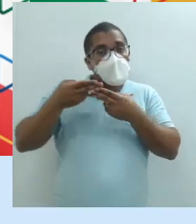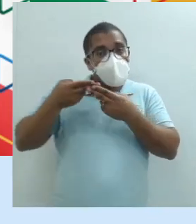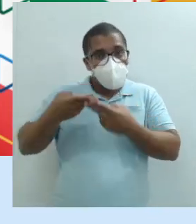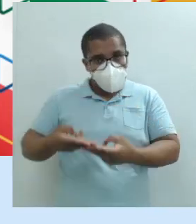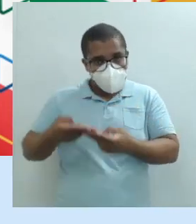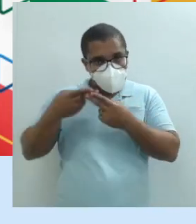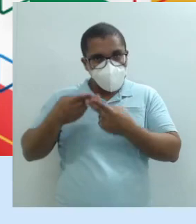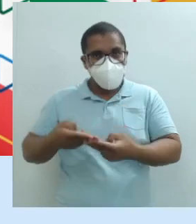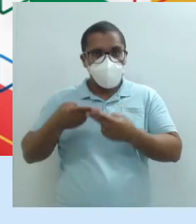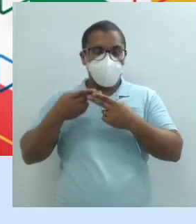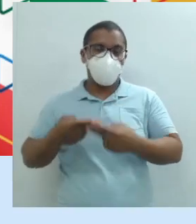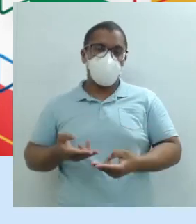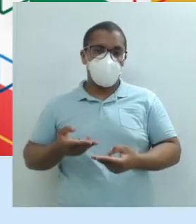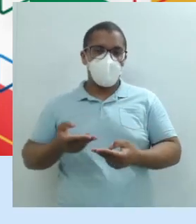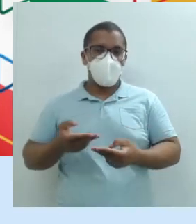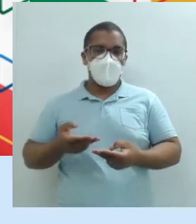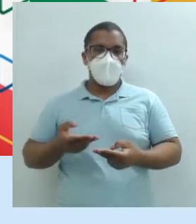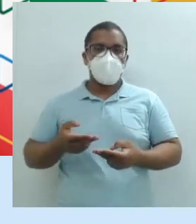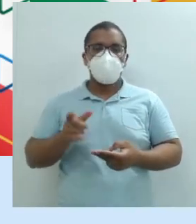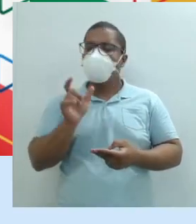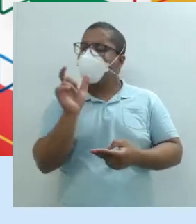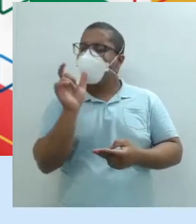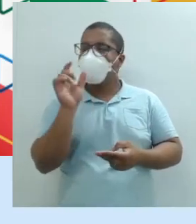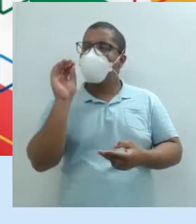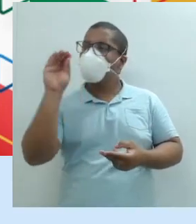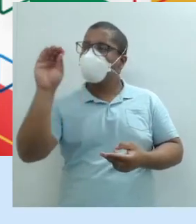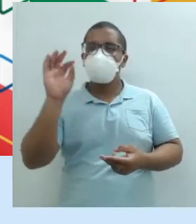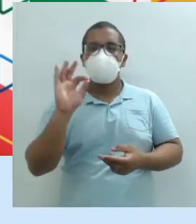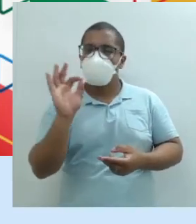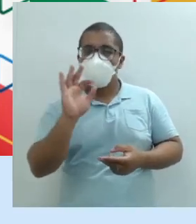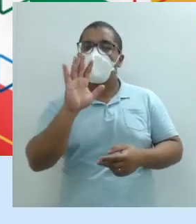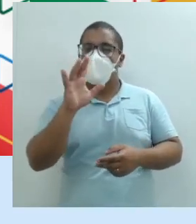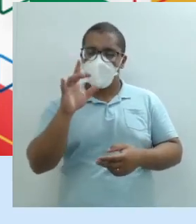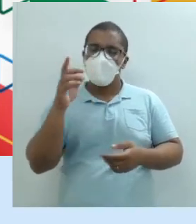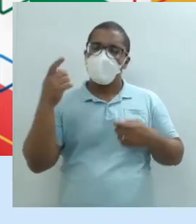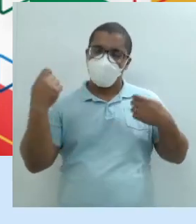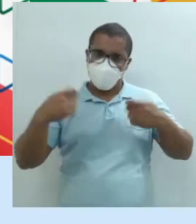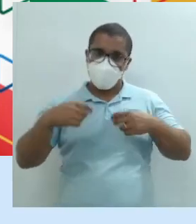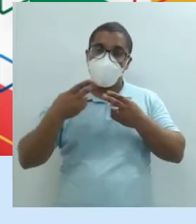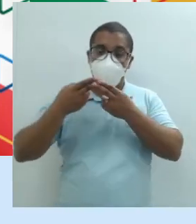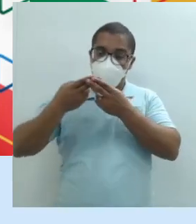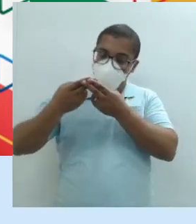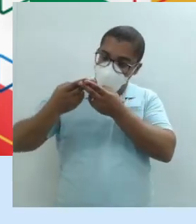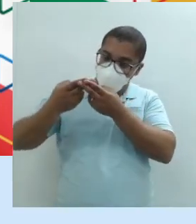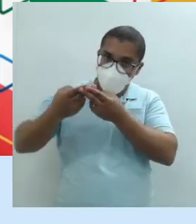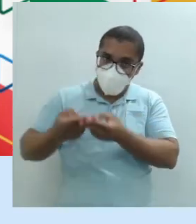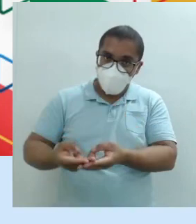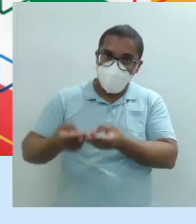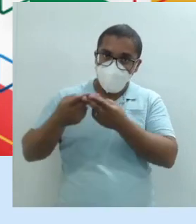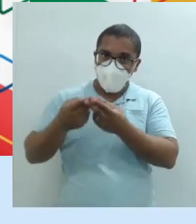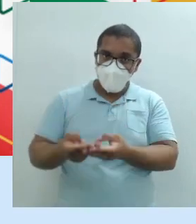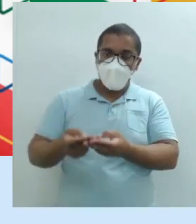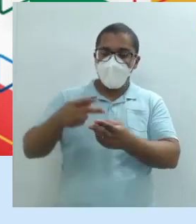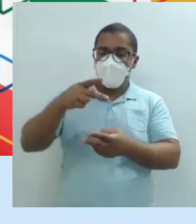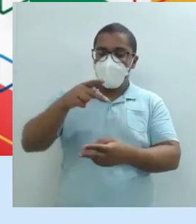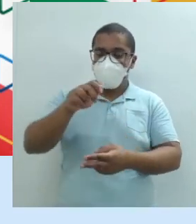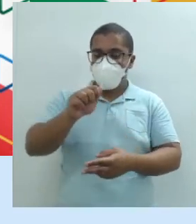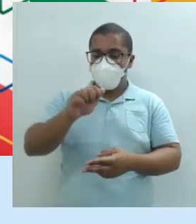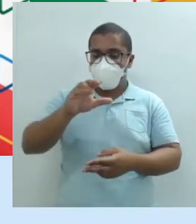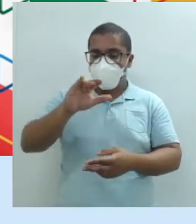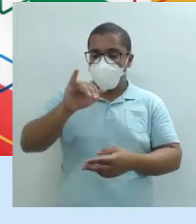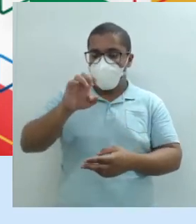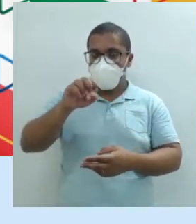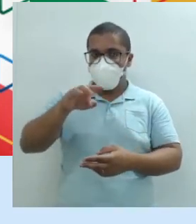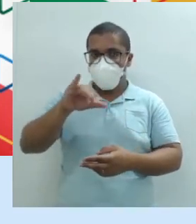paciência, né? Que não foi uma palavrinha que não apareceu aí, mas que é necessária. Paciência é